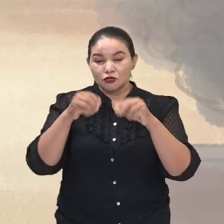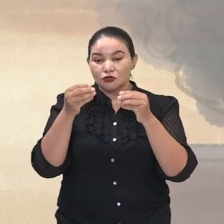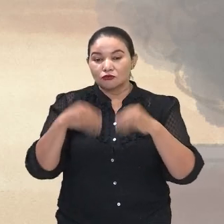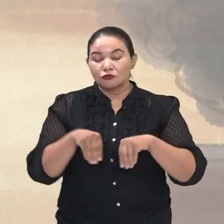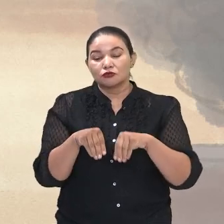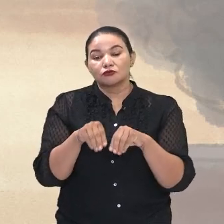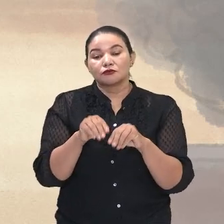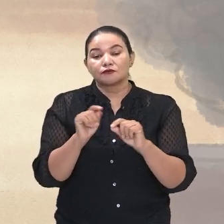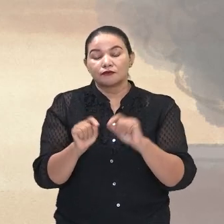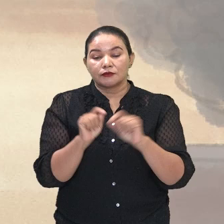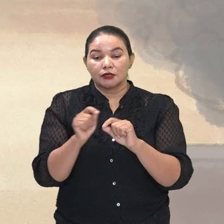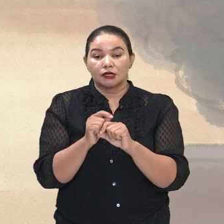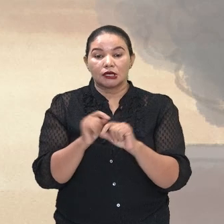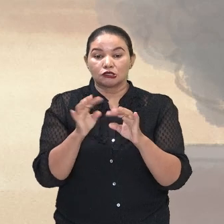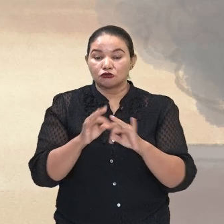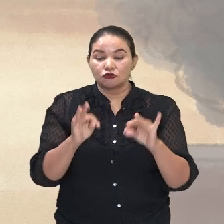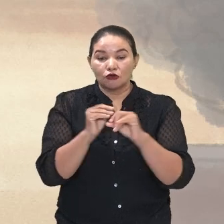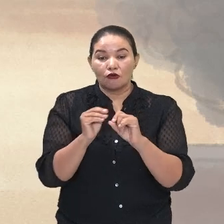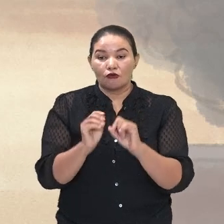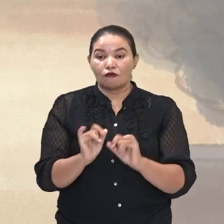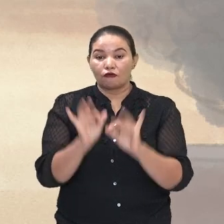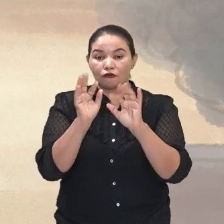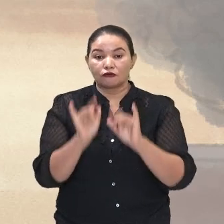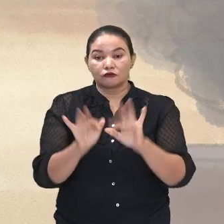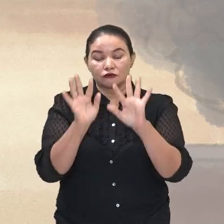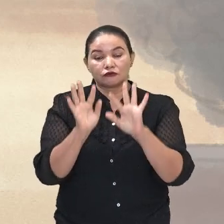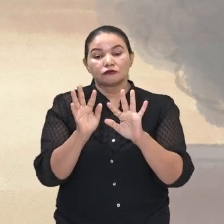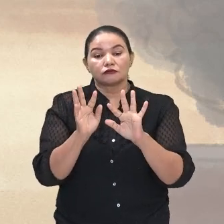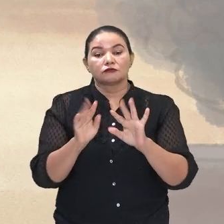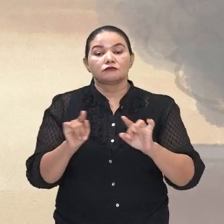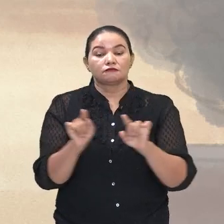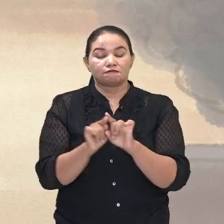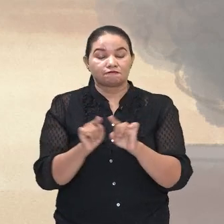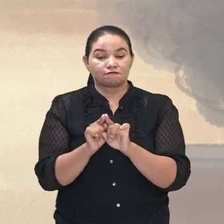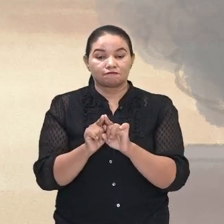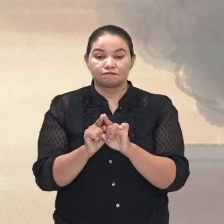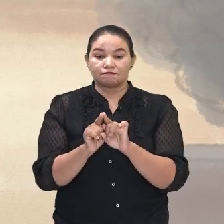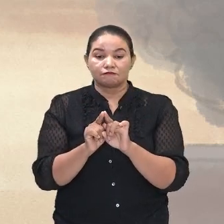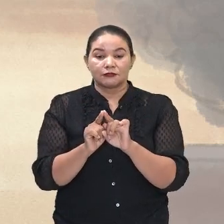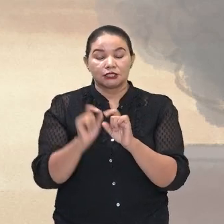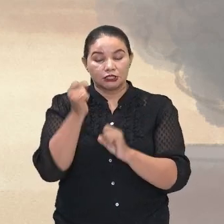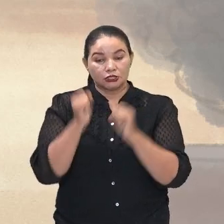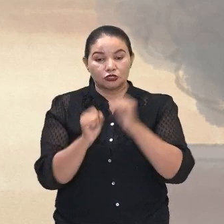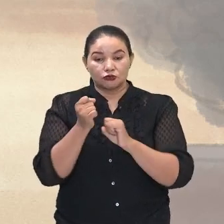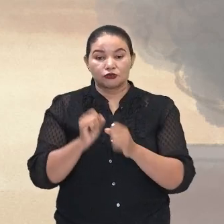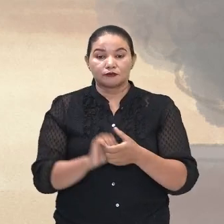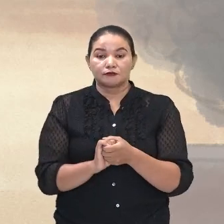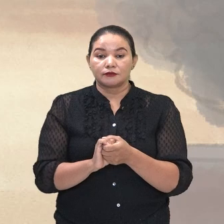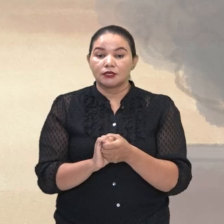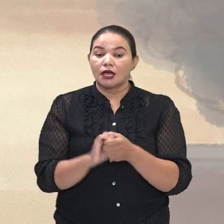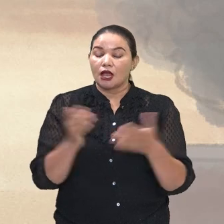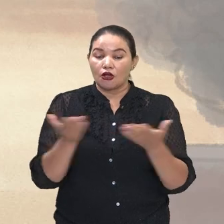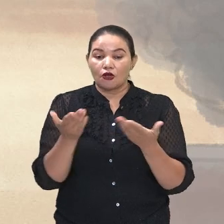de toda essa fumaça sendo escoada das fábricas, certo? Muito bem, nós